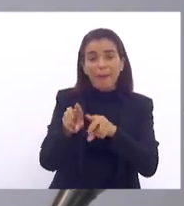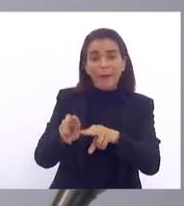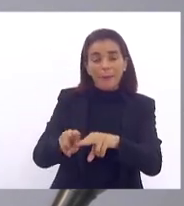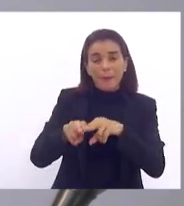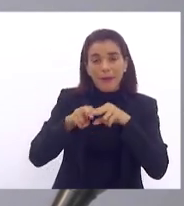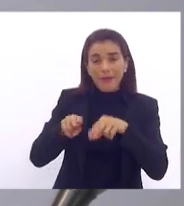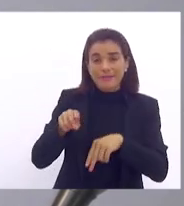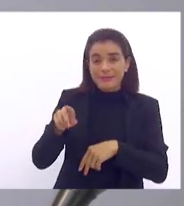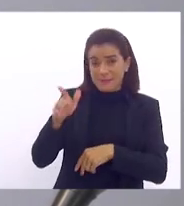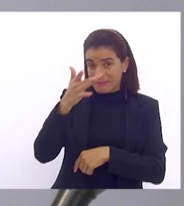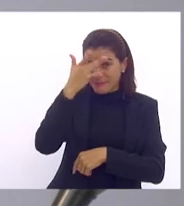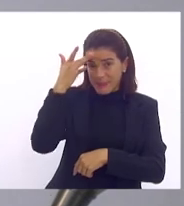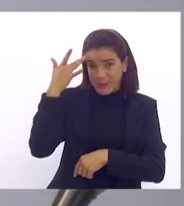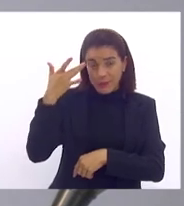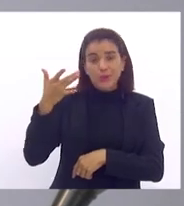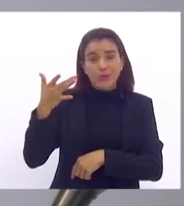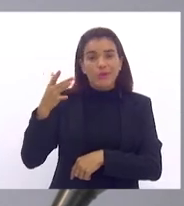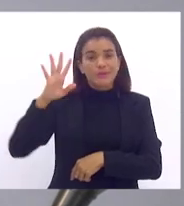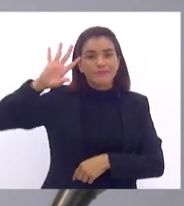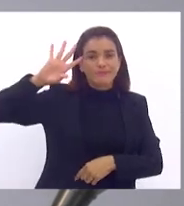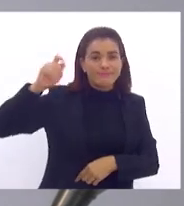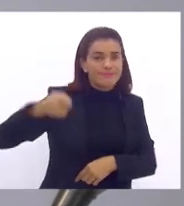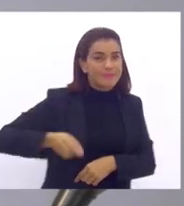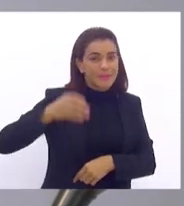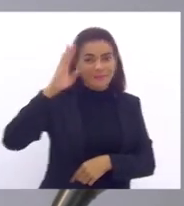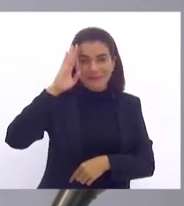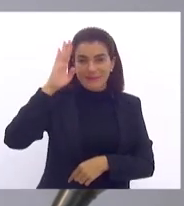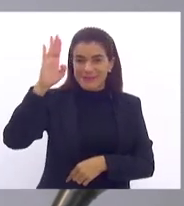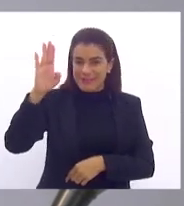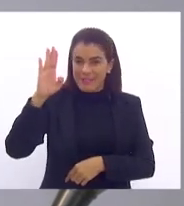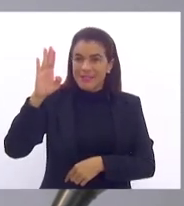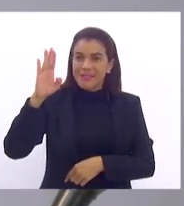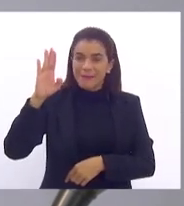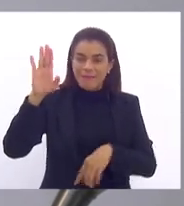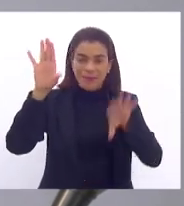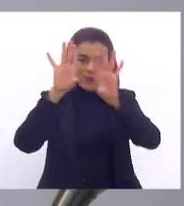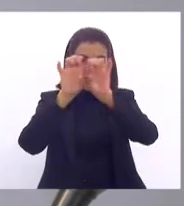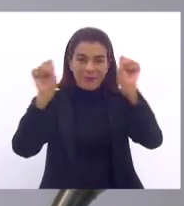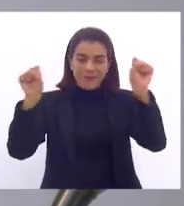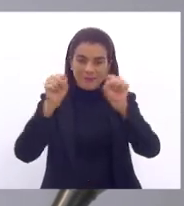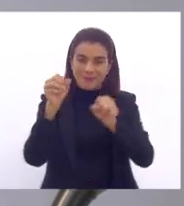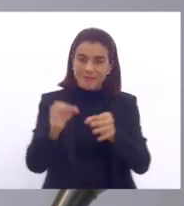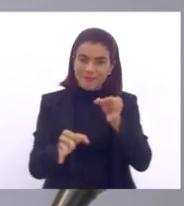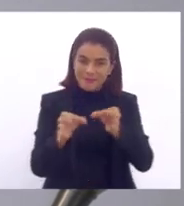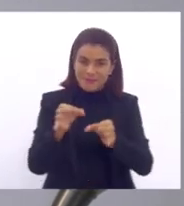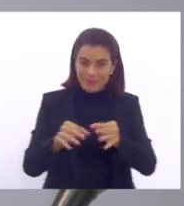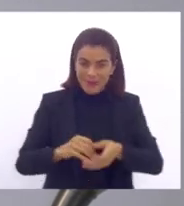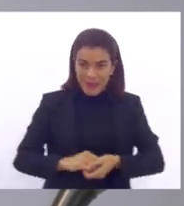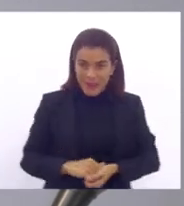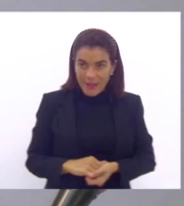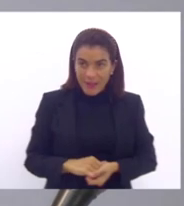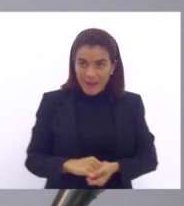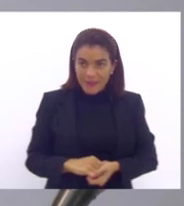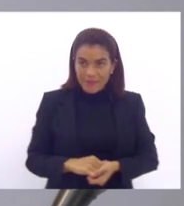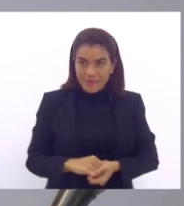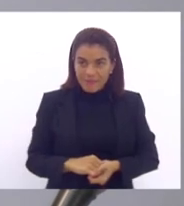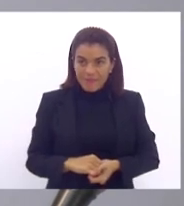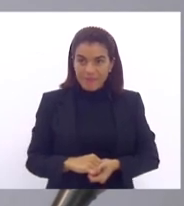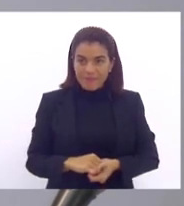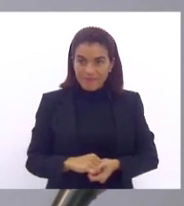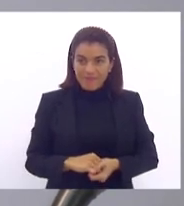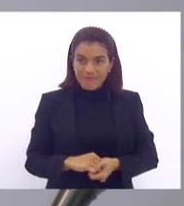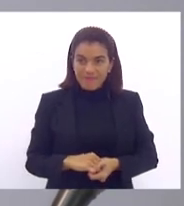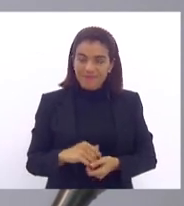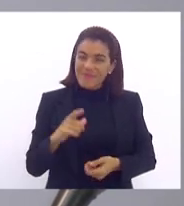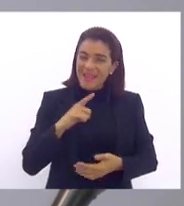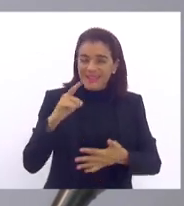daqueles que decidem principalmente no no Supremo Tribunal Federal E aí é que vem